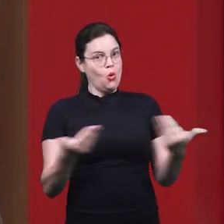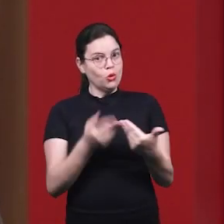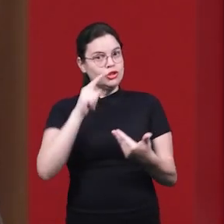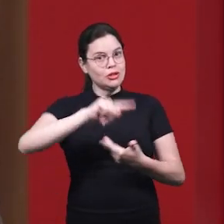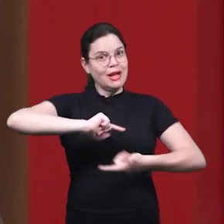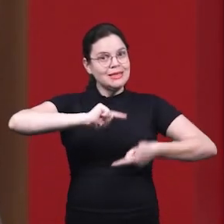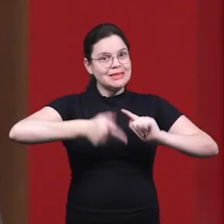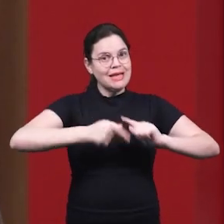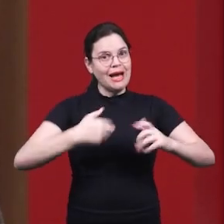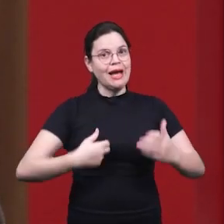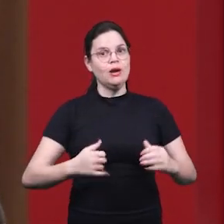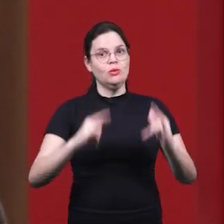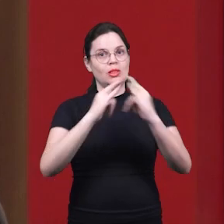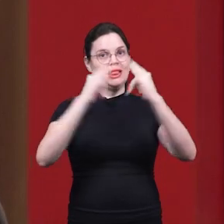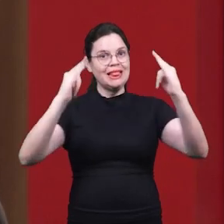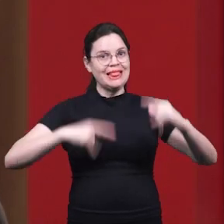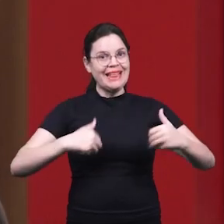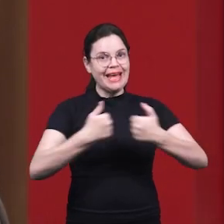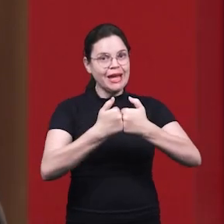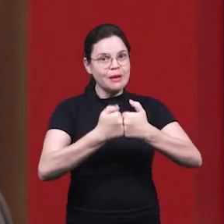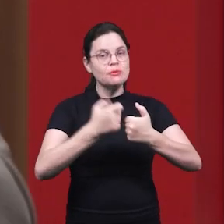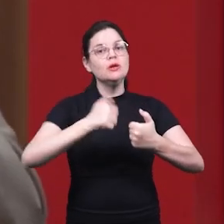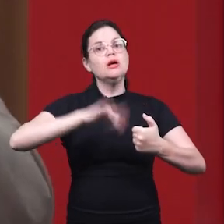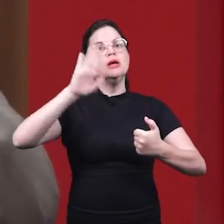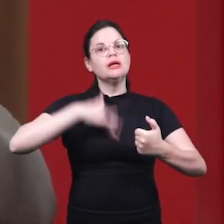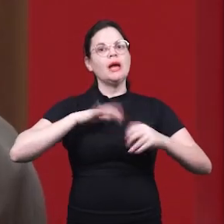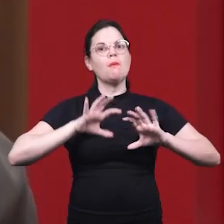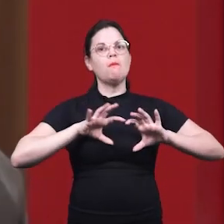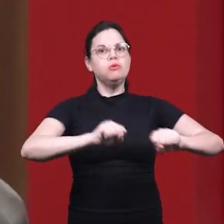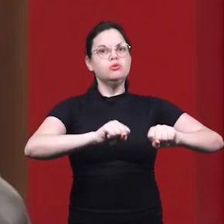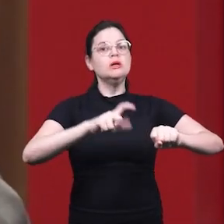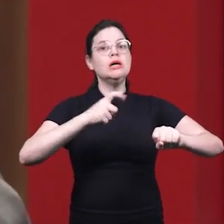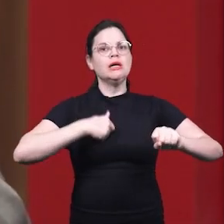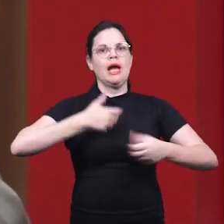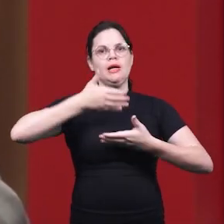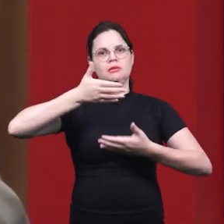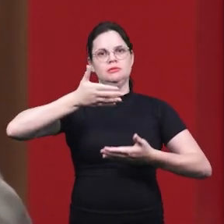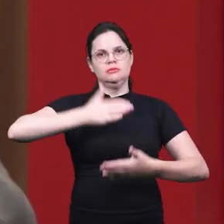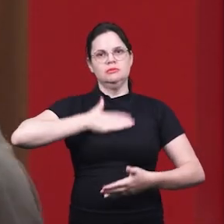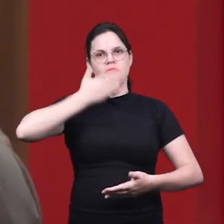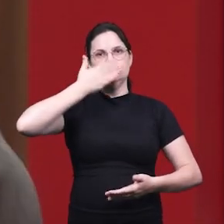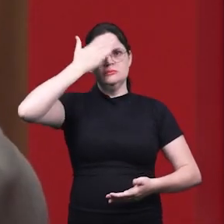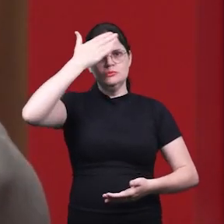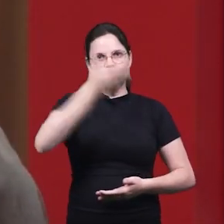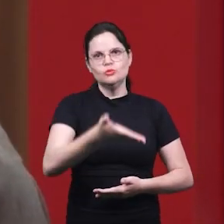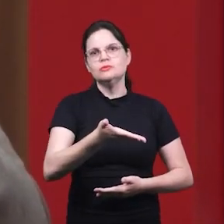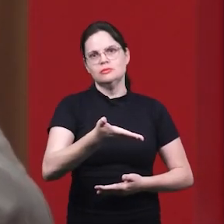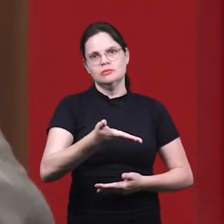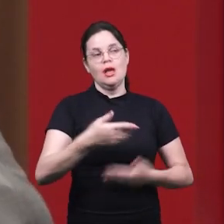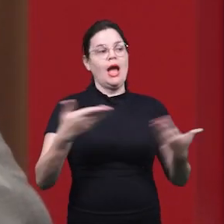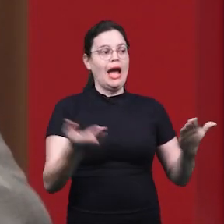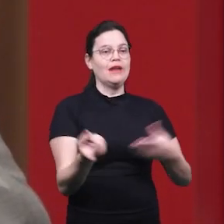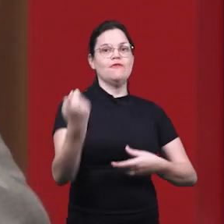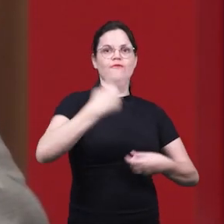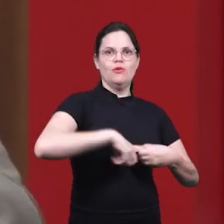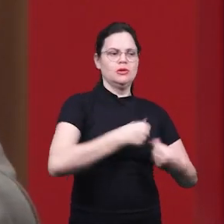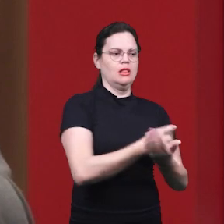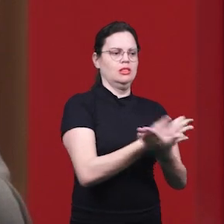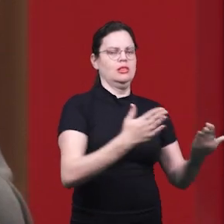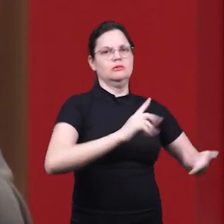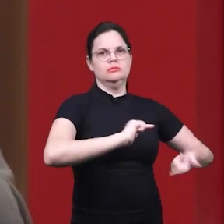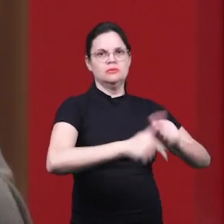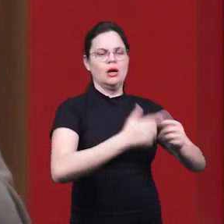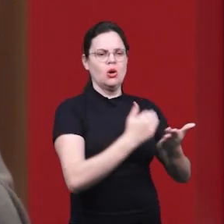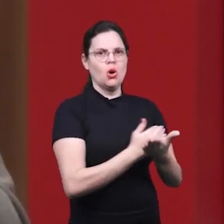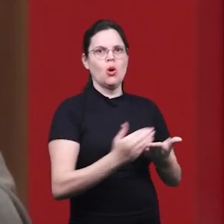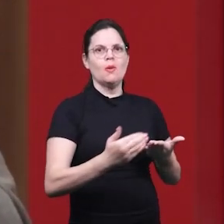mesquita muçulmana no lugar do templo. Israel reconstrói o templo, começa os sacrifícios,